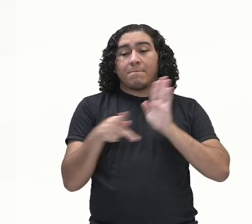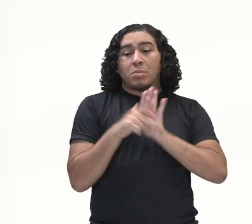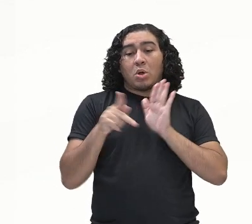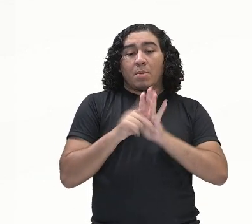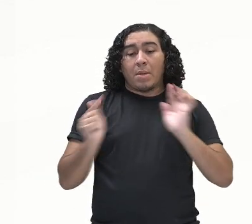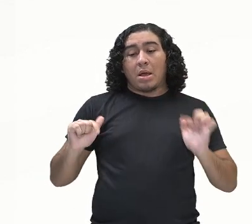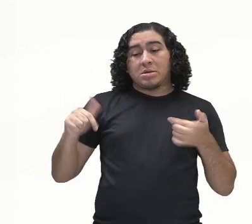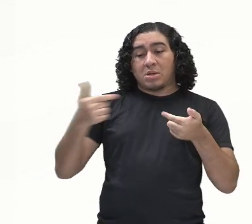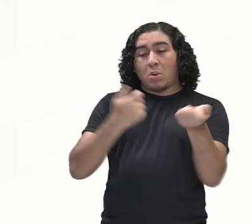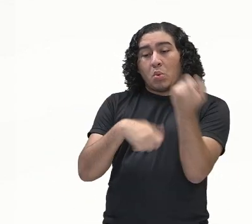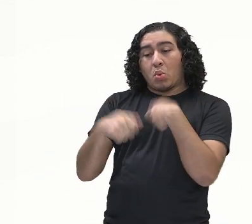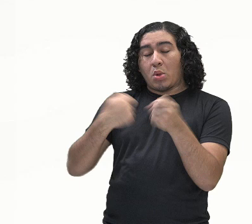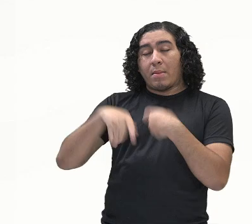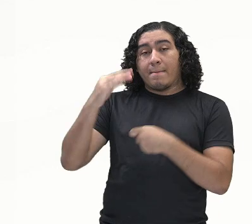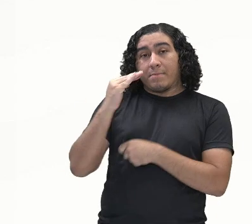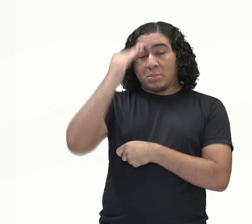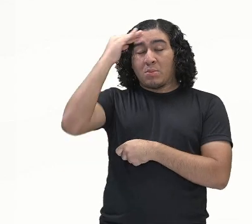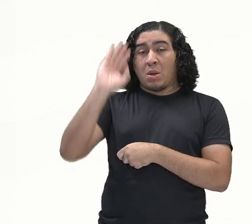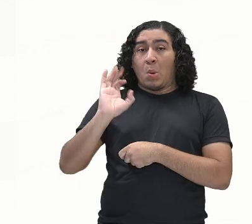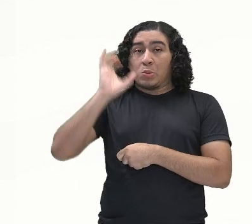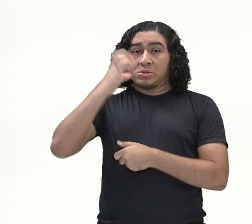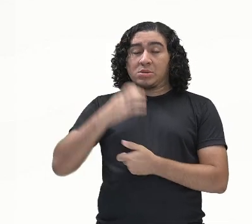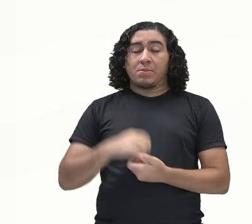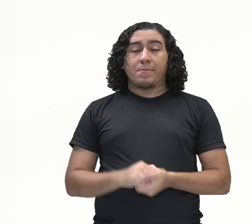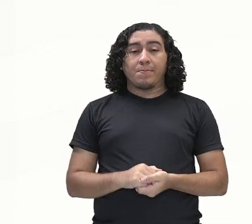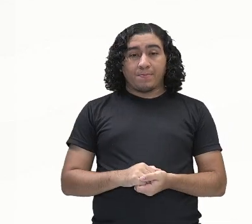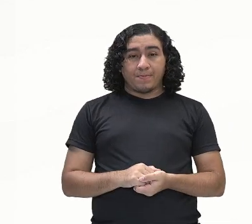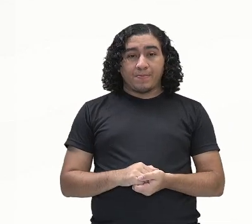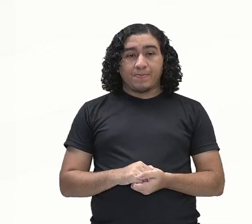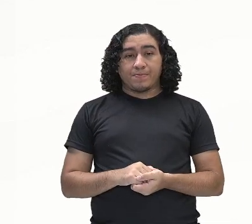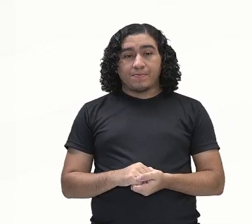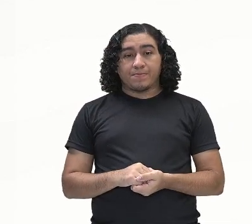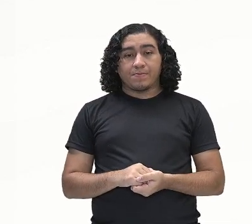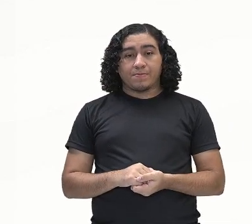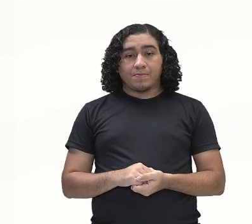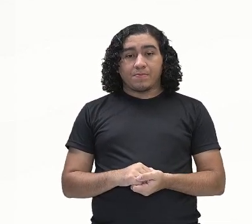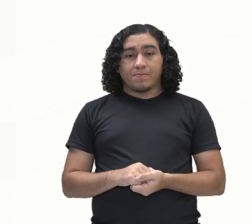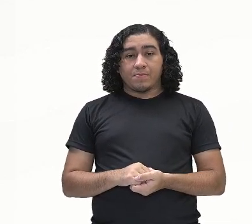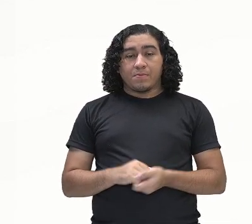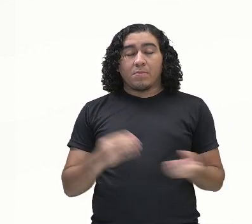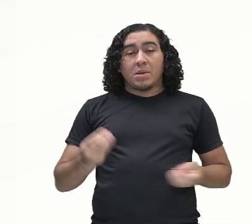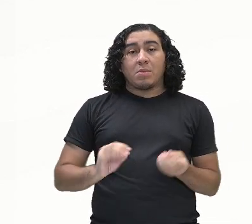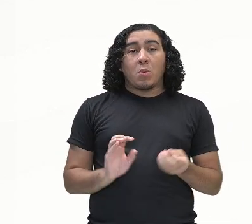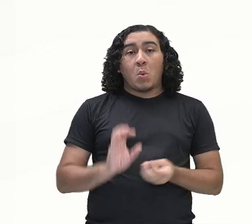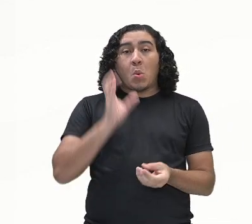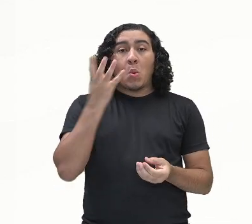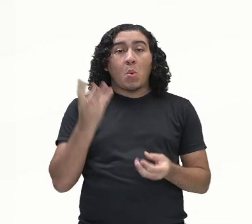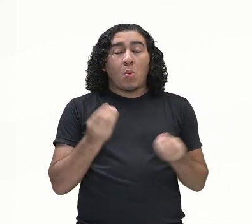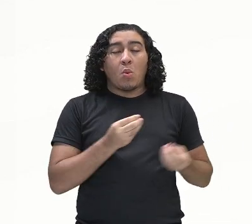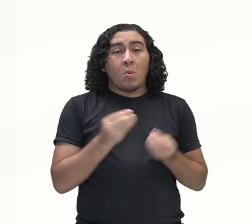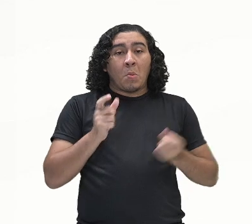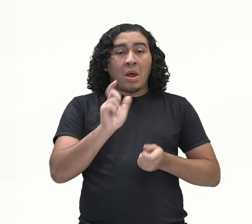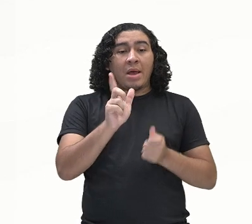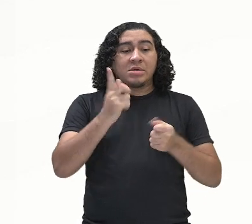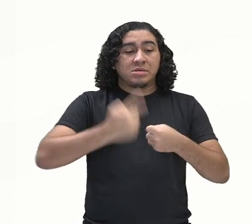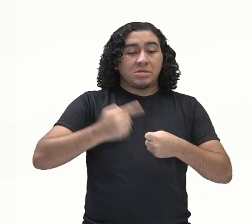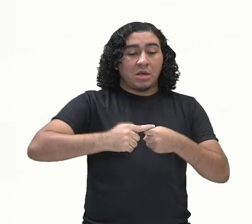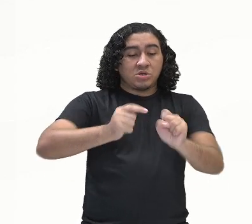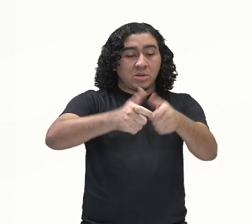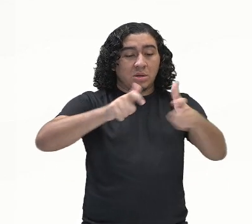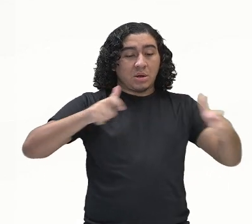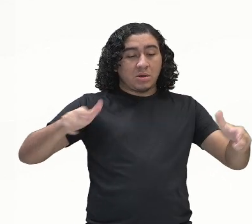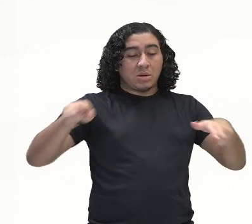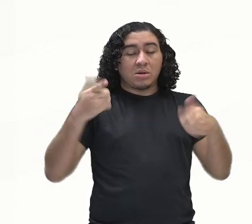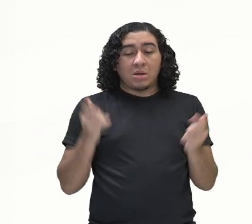atividades econômicas, né? Então, a gente observa o crescimento dessas cidades a partir do crescimento também dessas